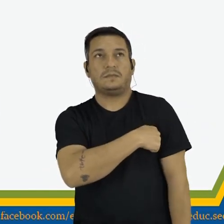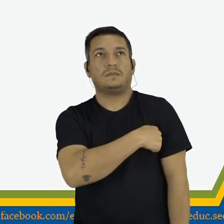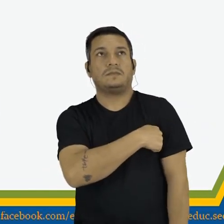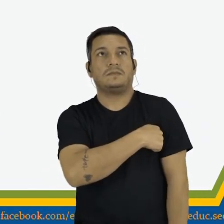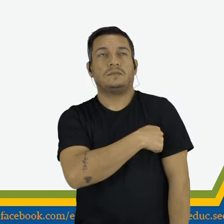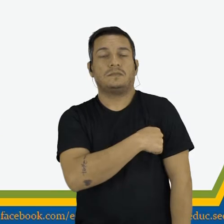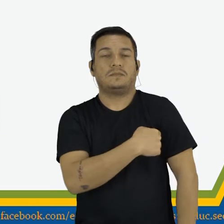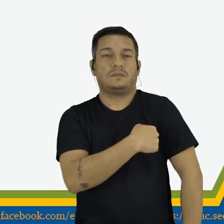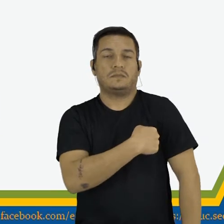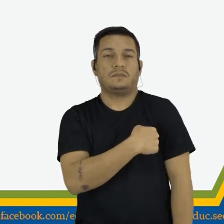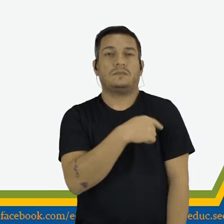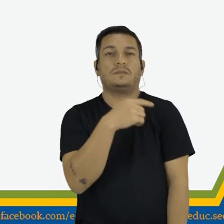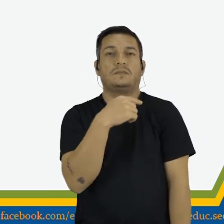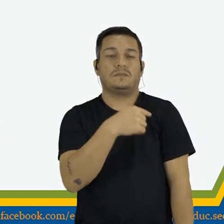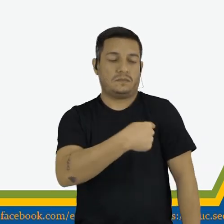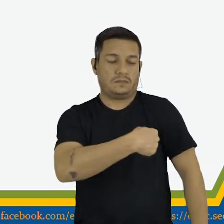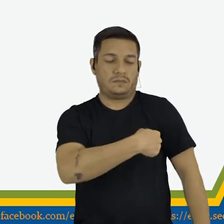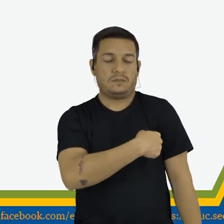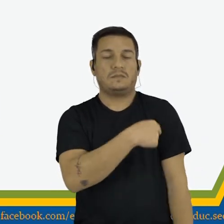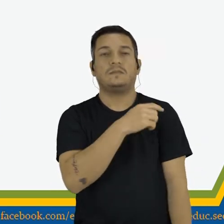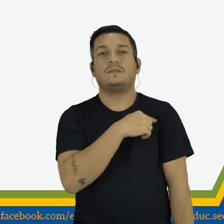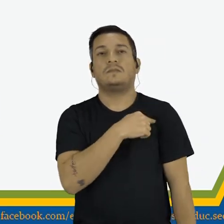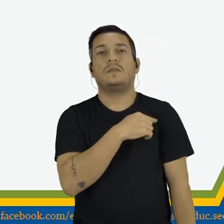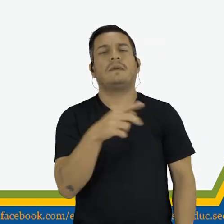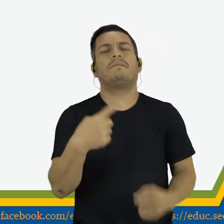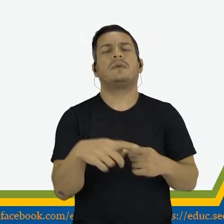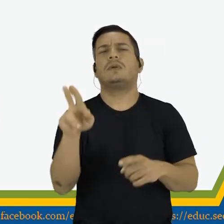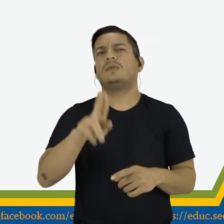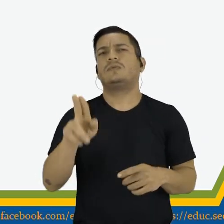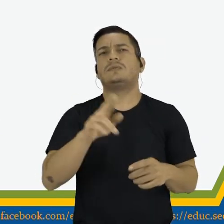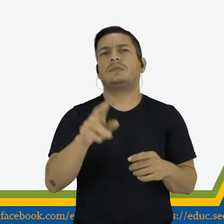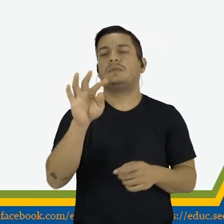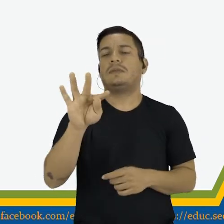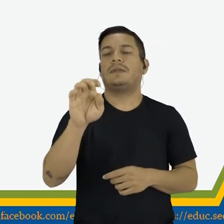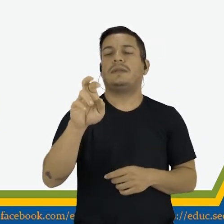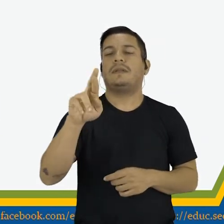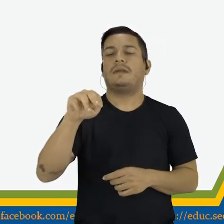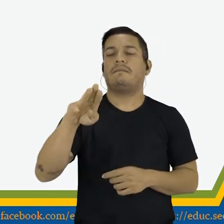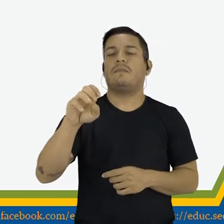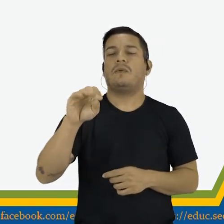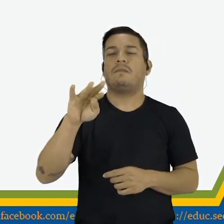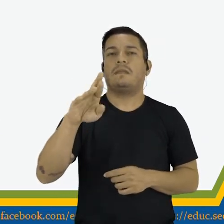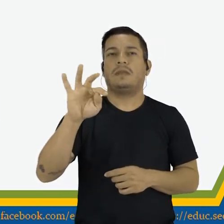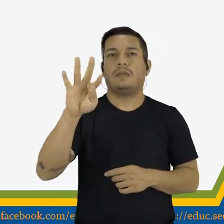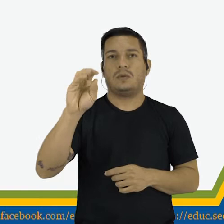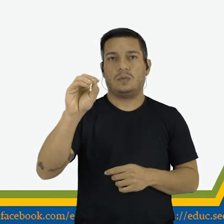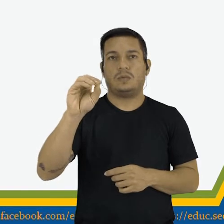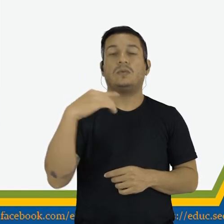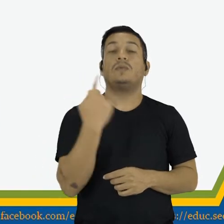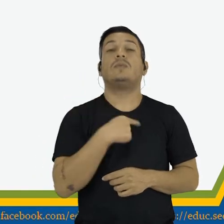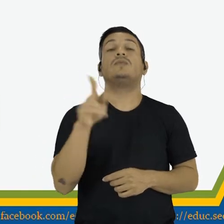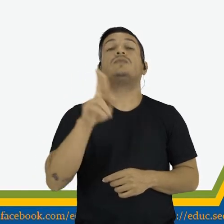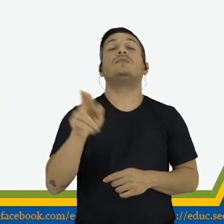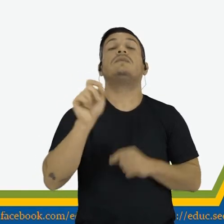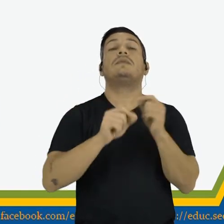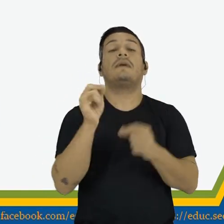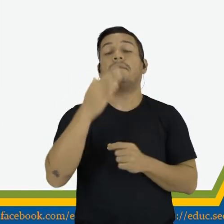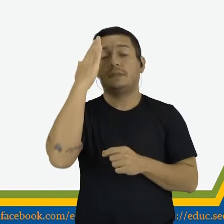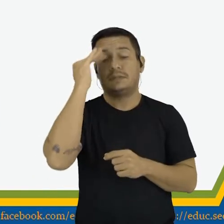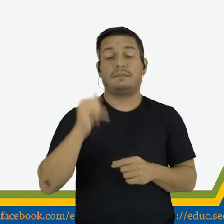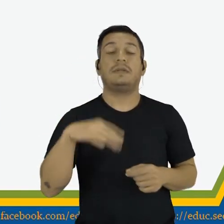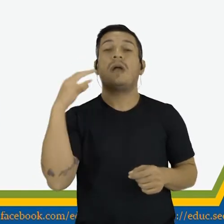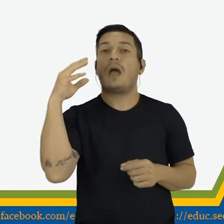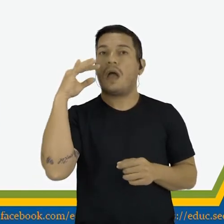quando nós utilizamos o termômetro? Para que utilizamos um termômetro? Geralmente nós utilizamos para sabermos